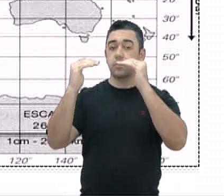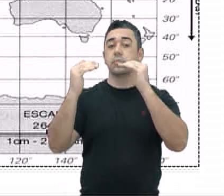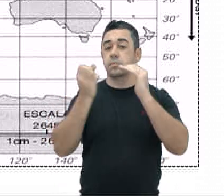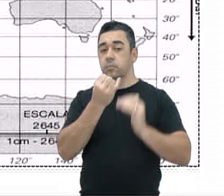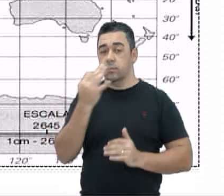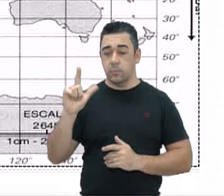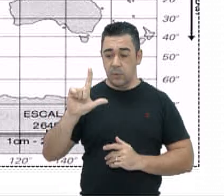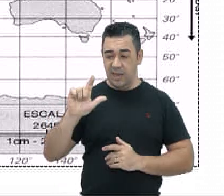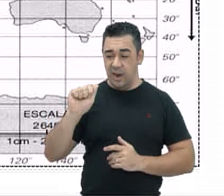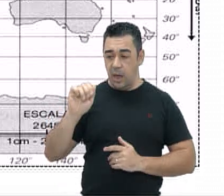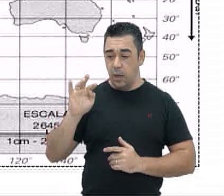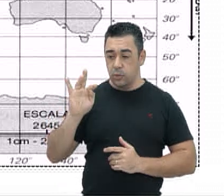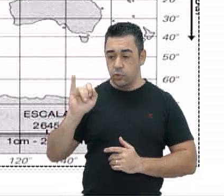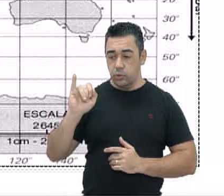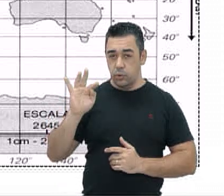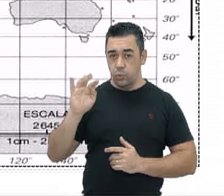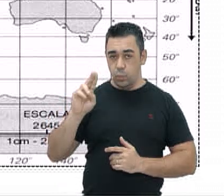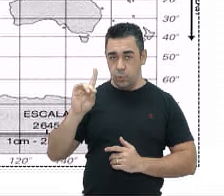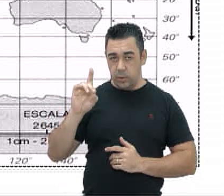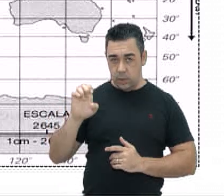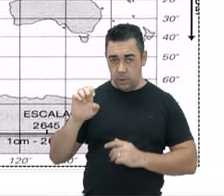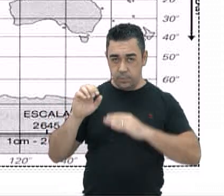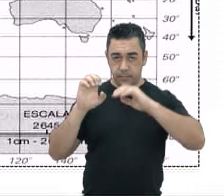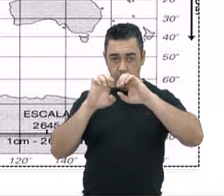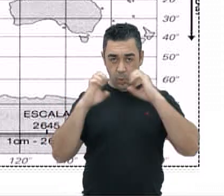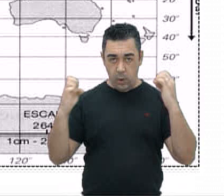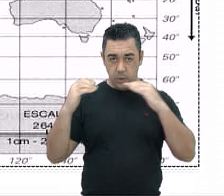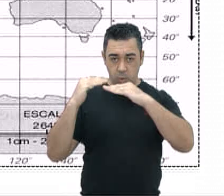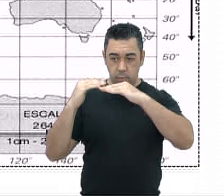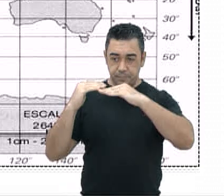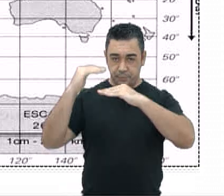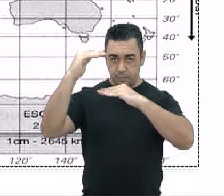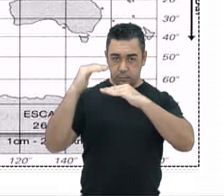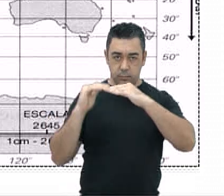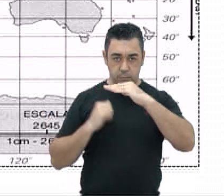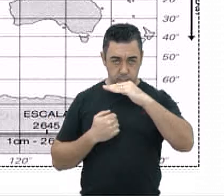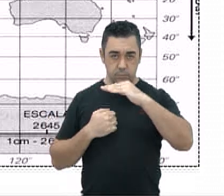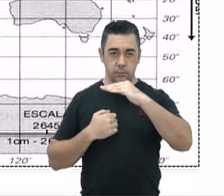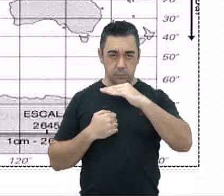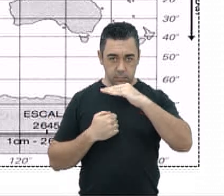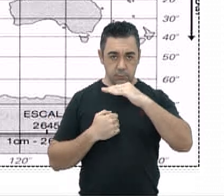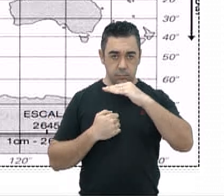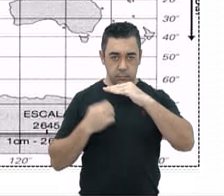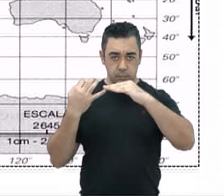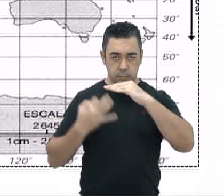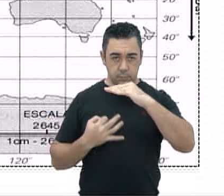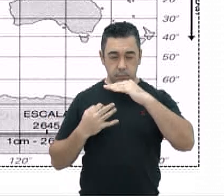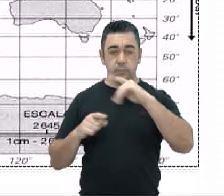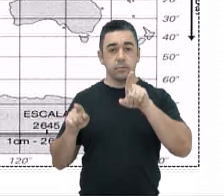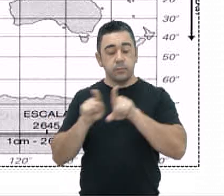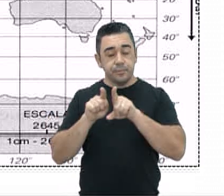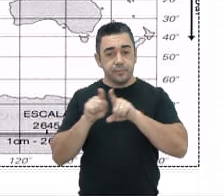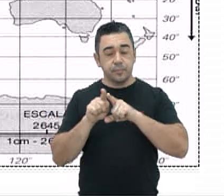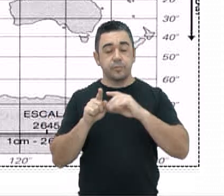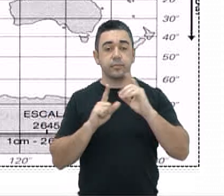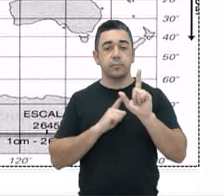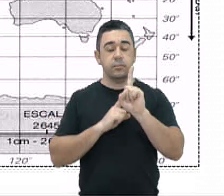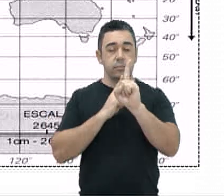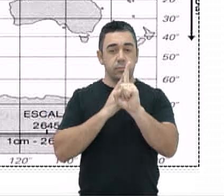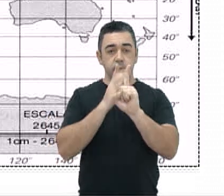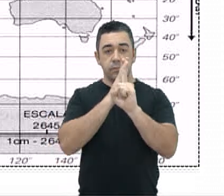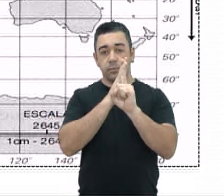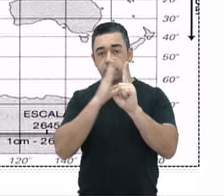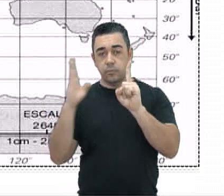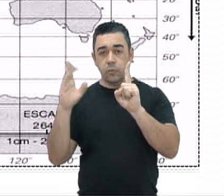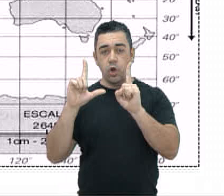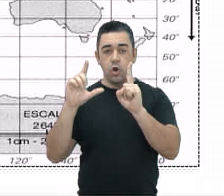é a distância existente entre o ponto B e a linha do Equador, e qual é a longitude